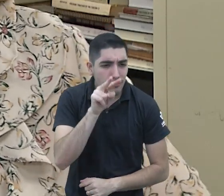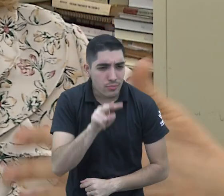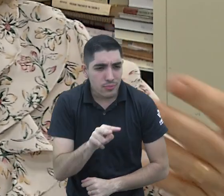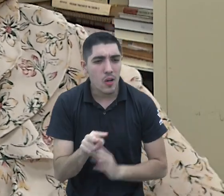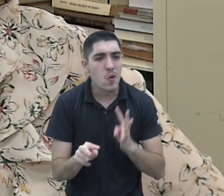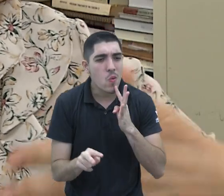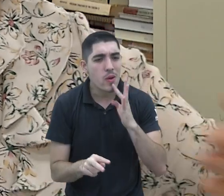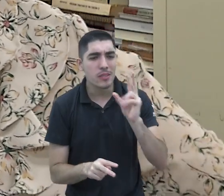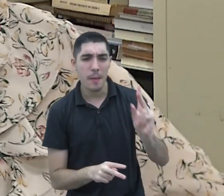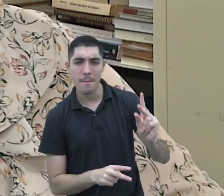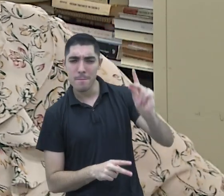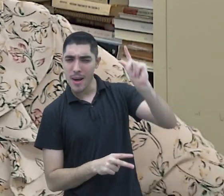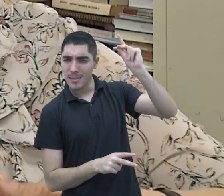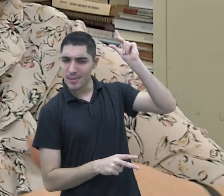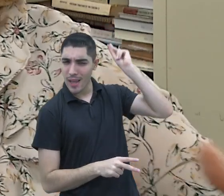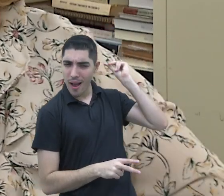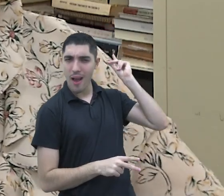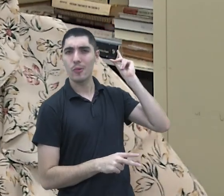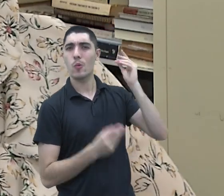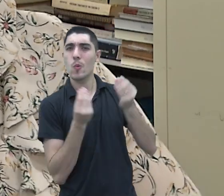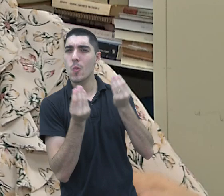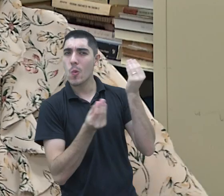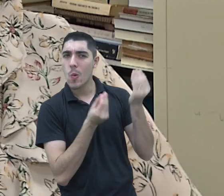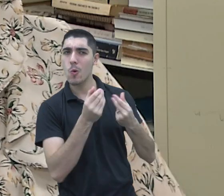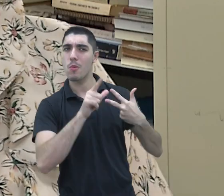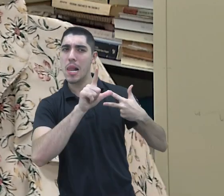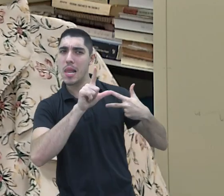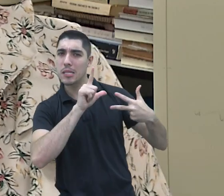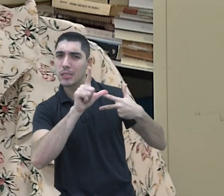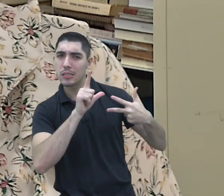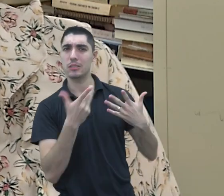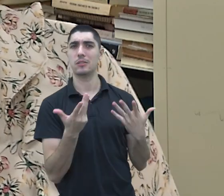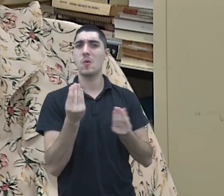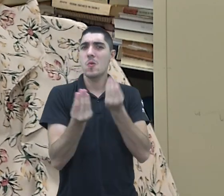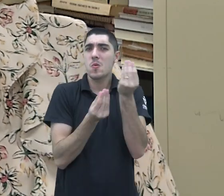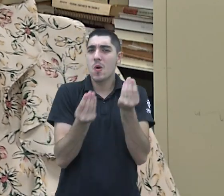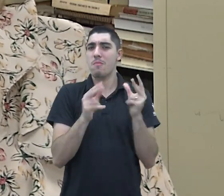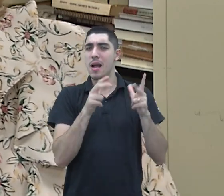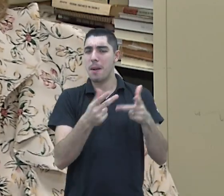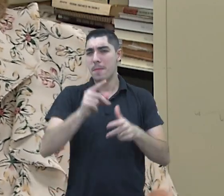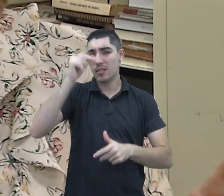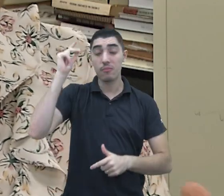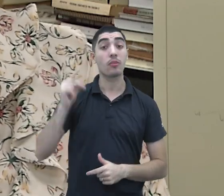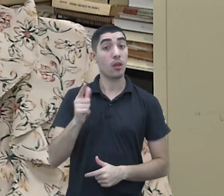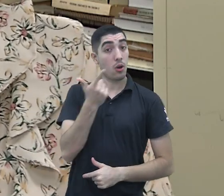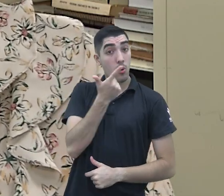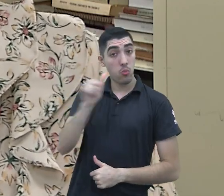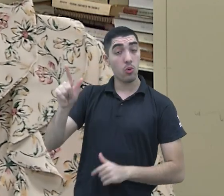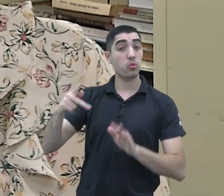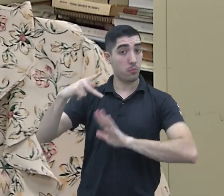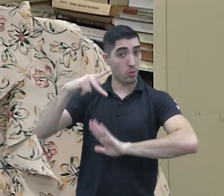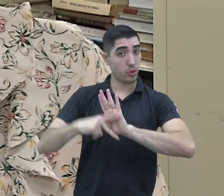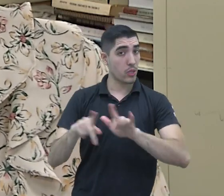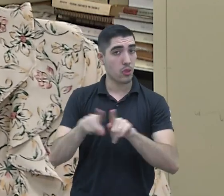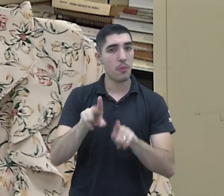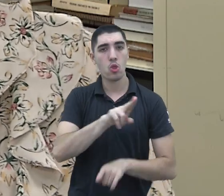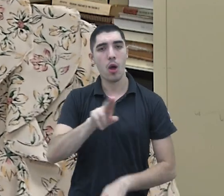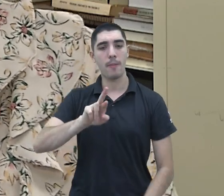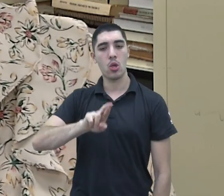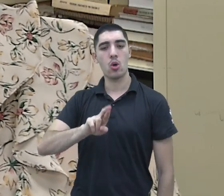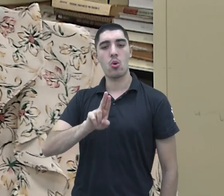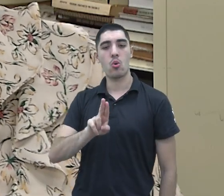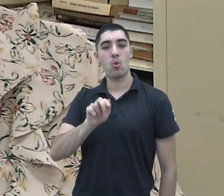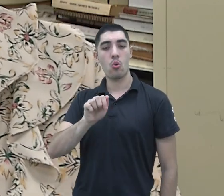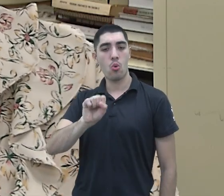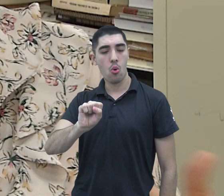ter acesso ao que se passava no legislativo da época. Então, a gente tem tem o projeto Ruas, que